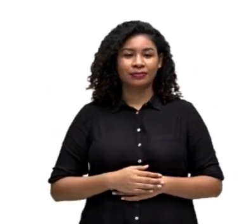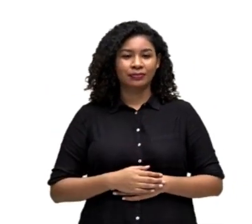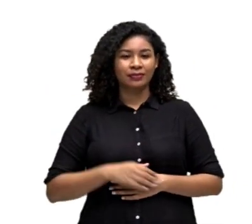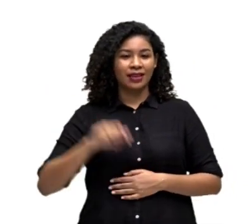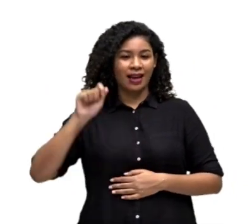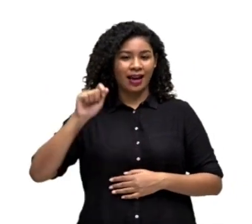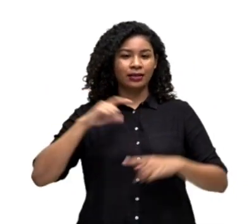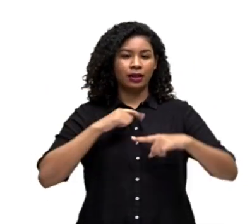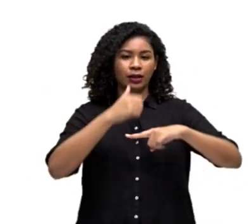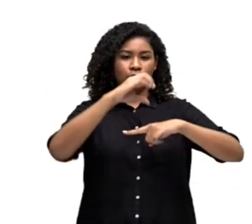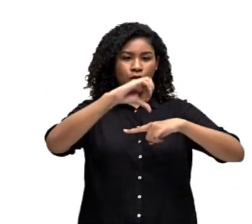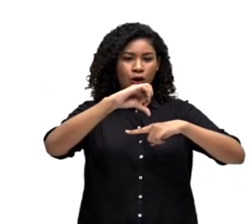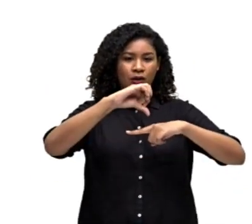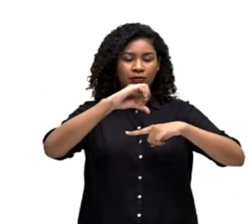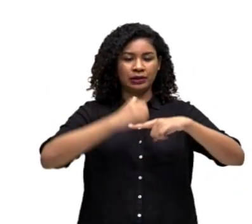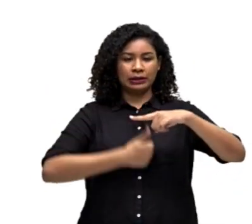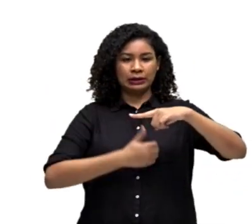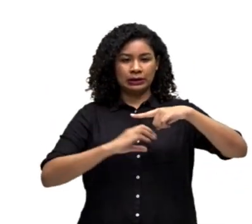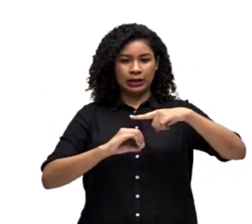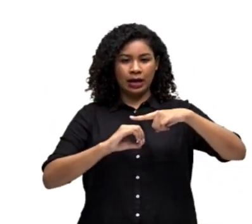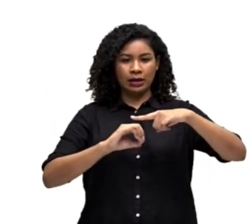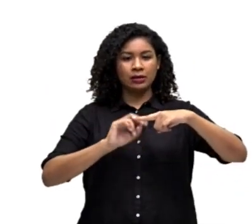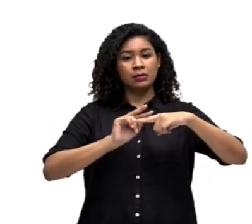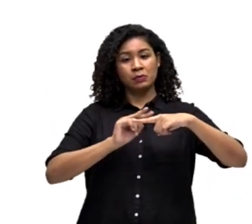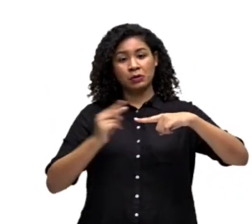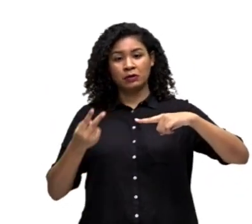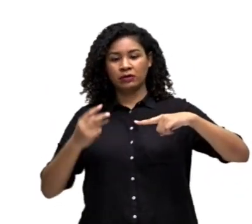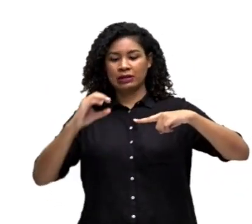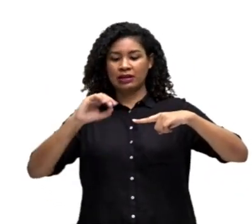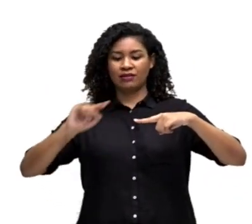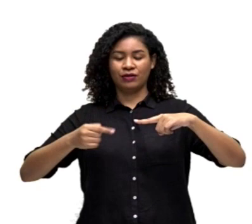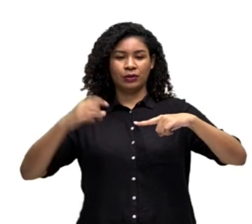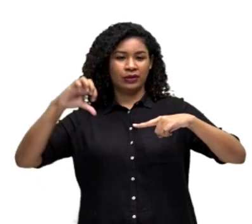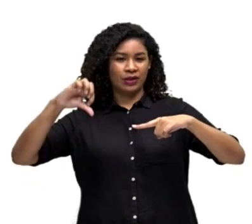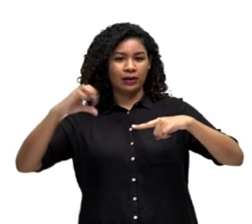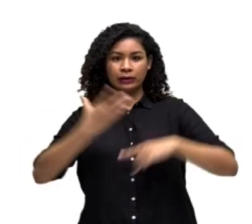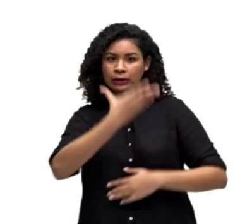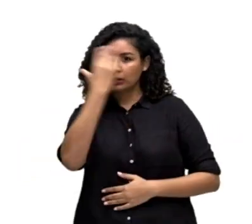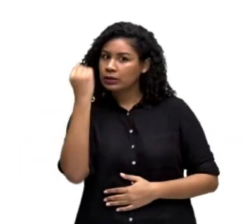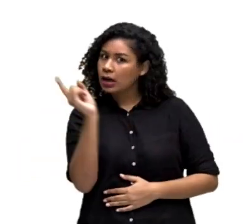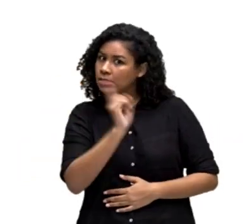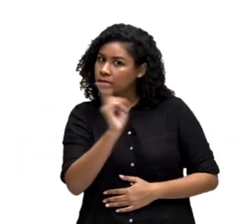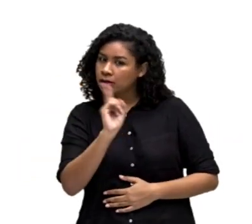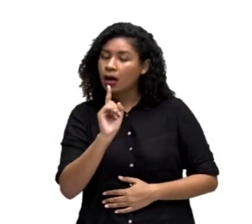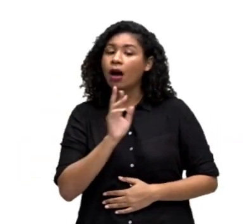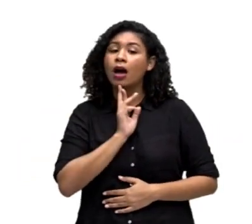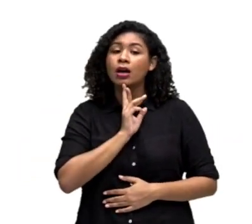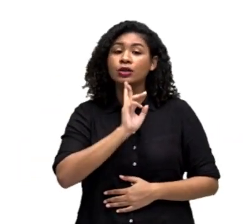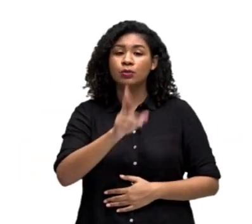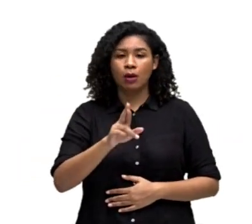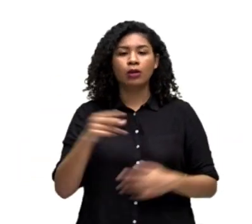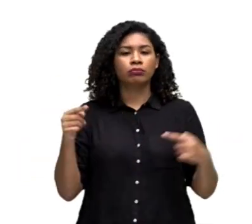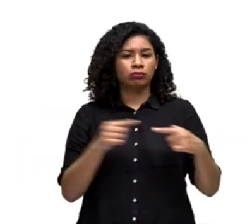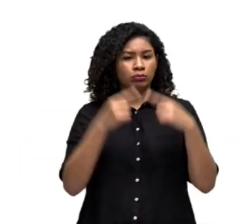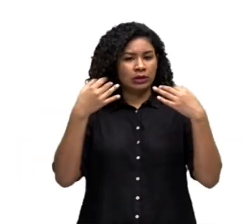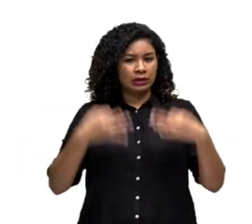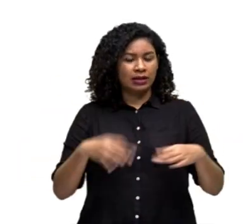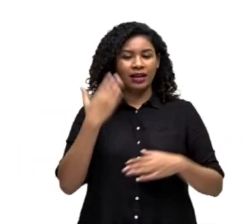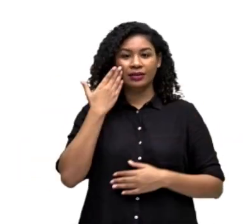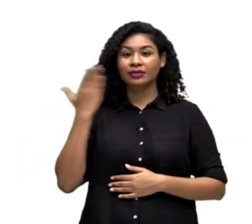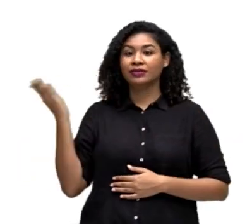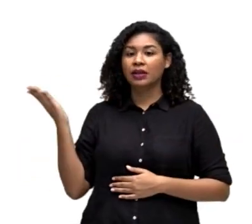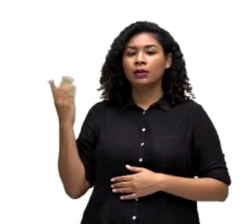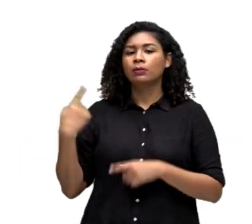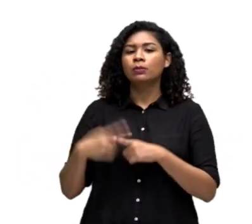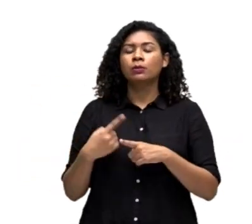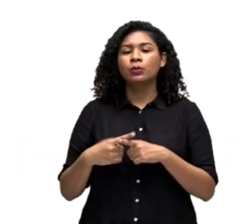que equivale a 0,9. Não se esqueçam que a nossa resposta é esse valor, pois o